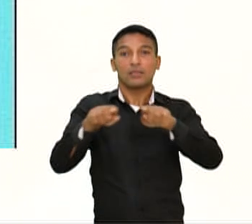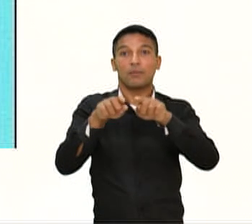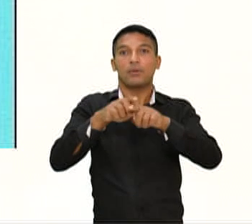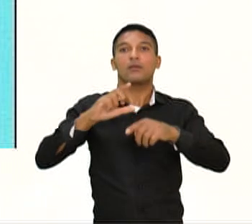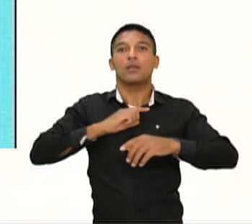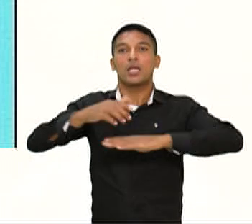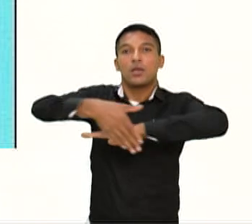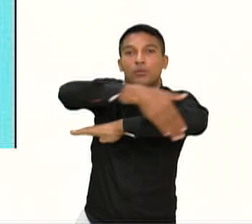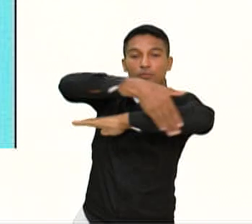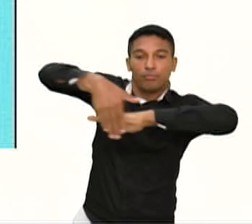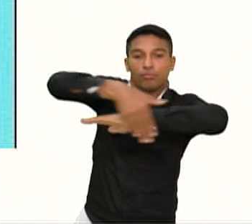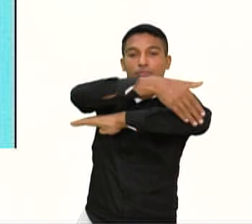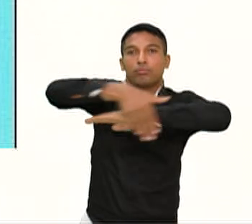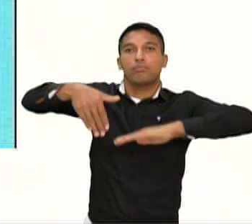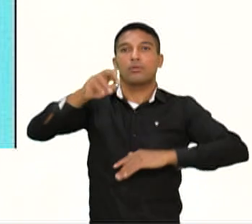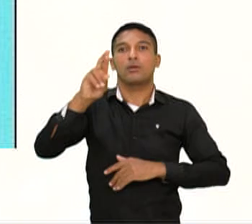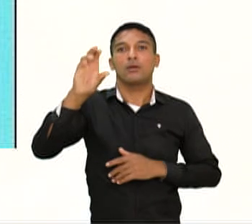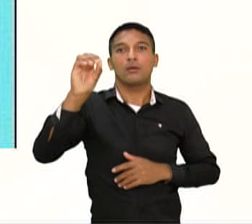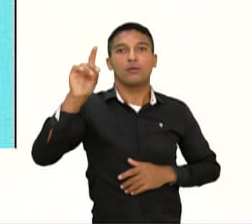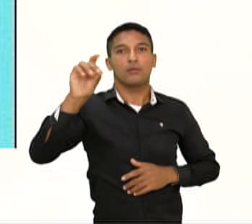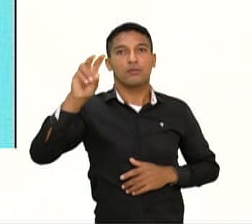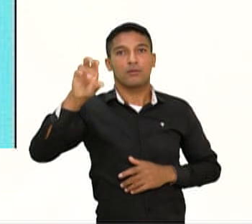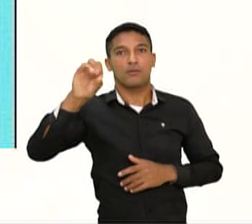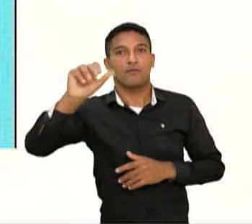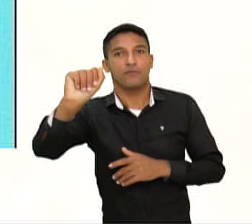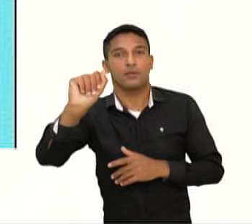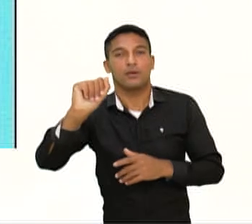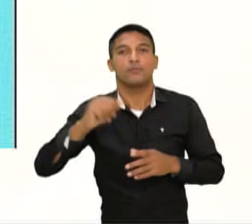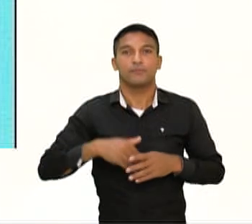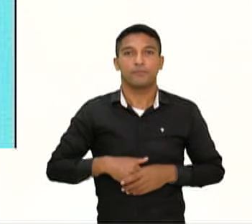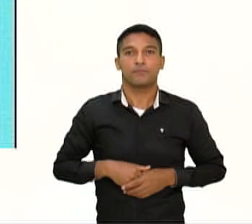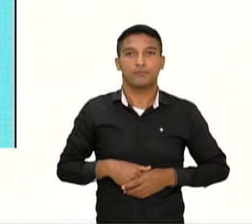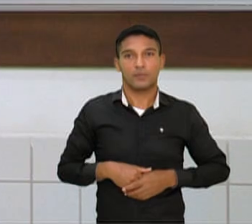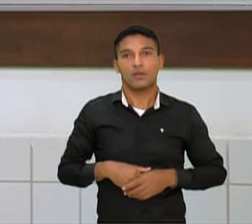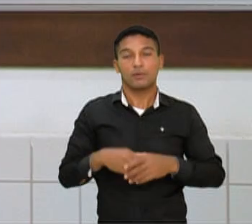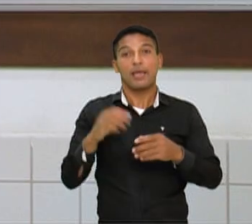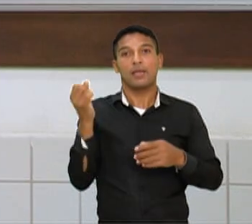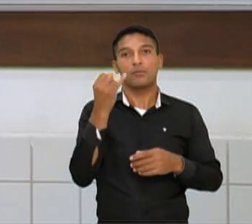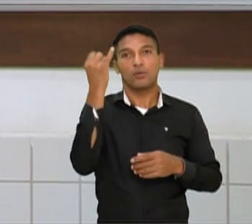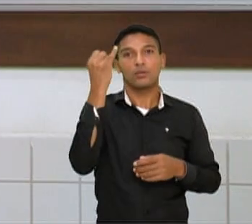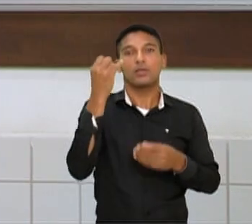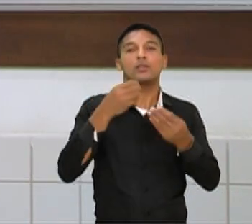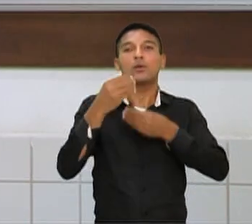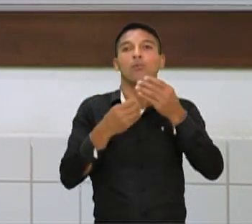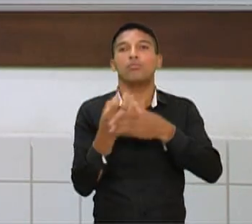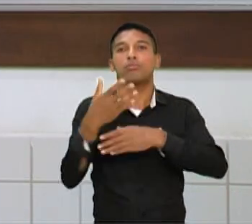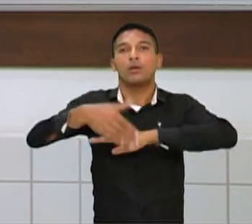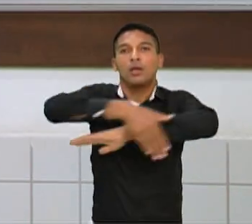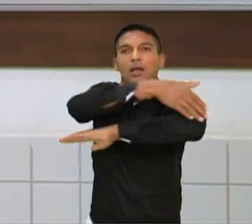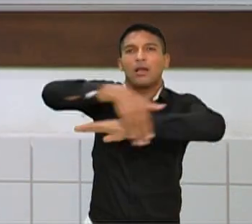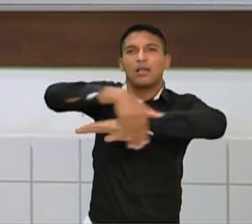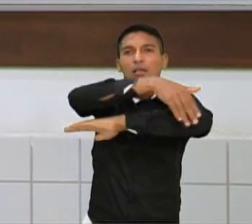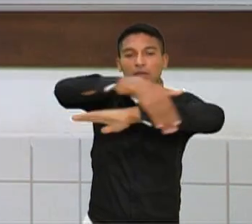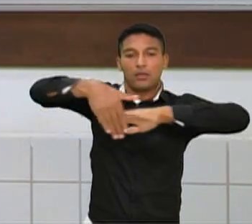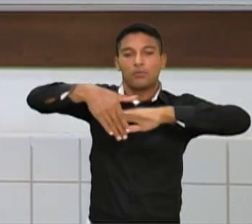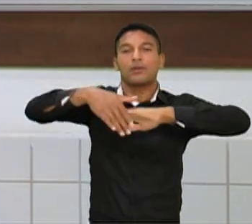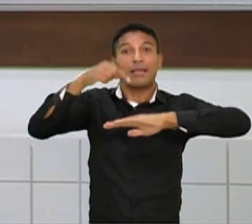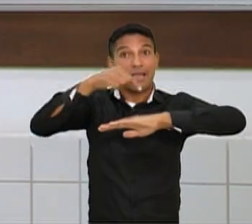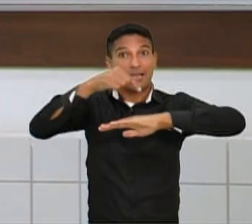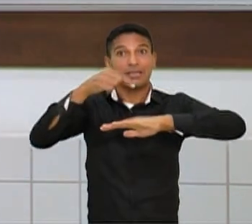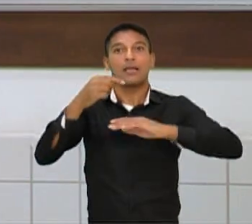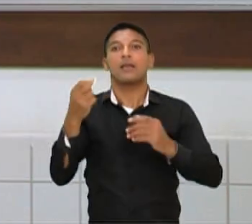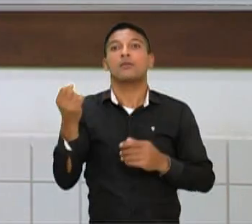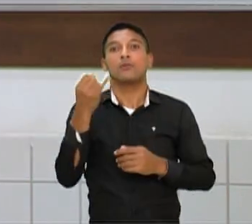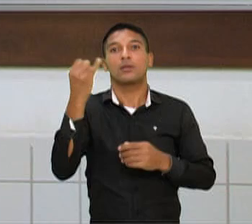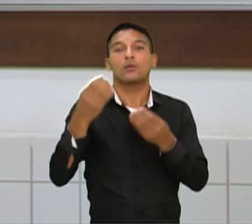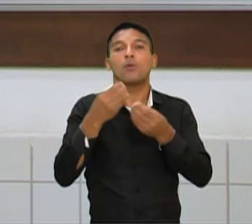as quais vamos fechar e que foram importantíssimas no papel de consolidação e crescimento de muitos municípios dentro do nosso